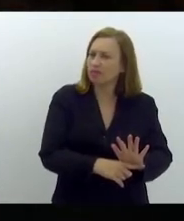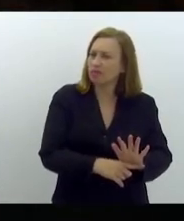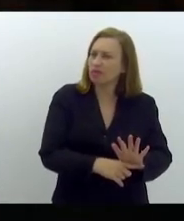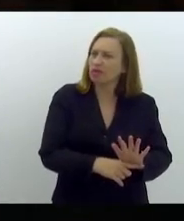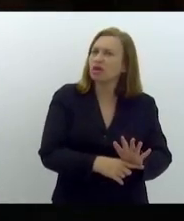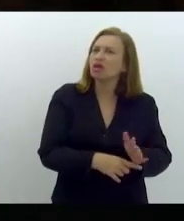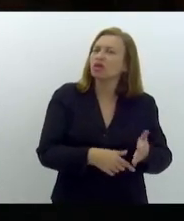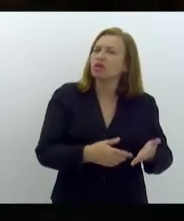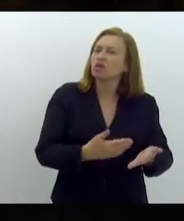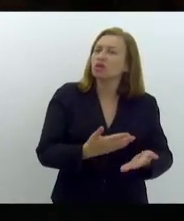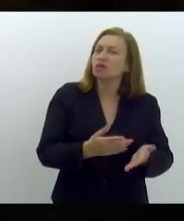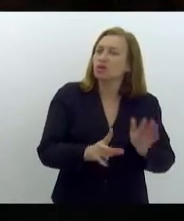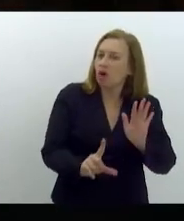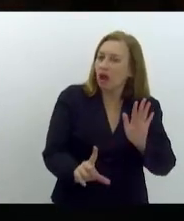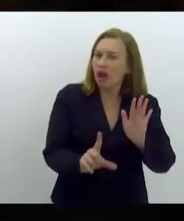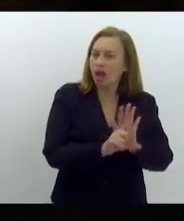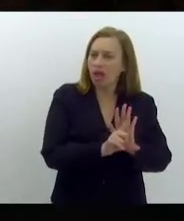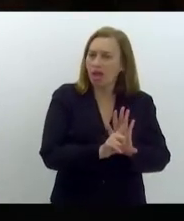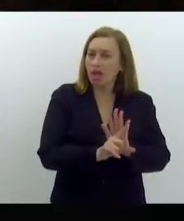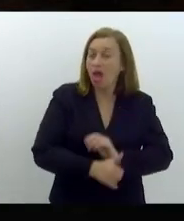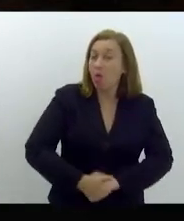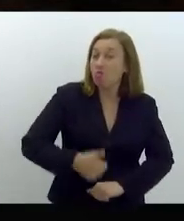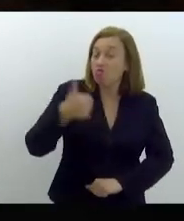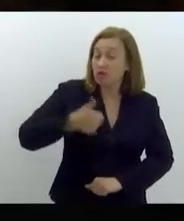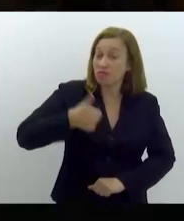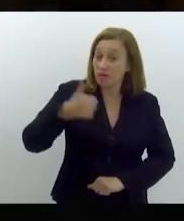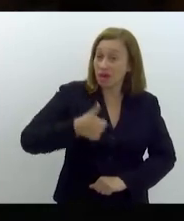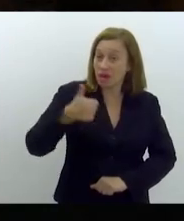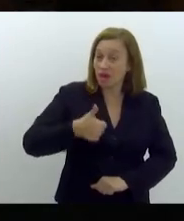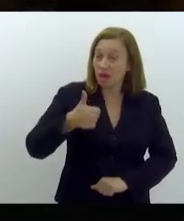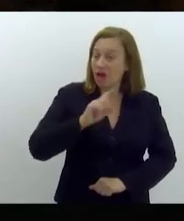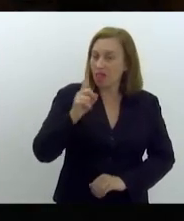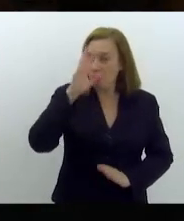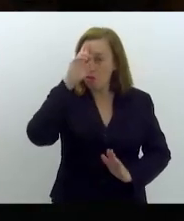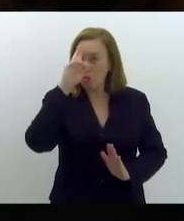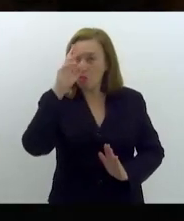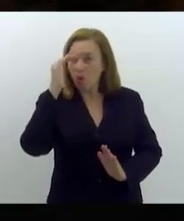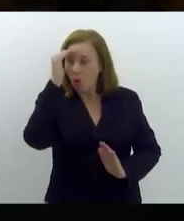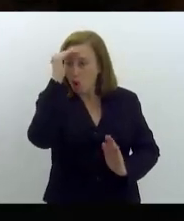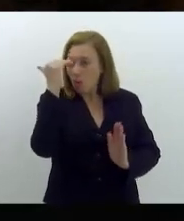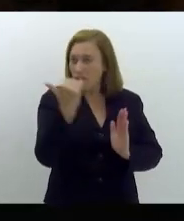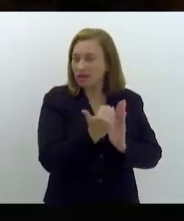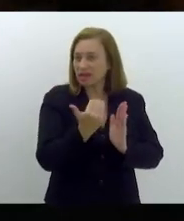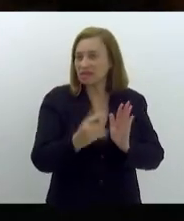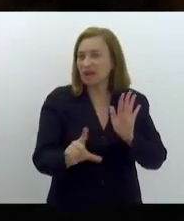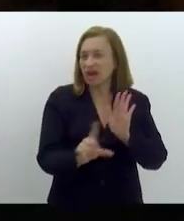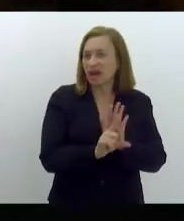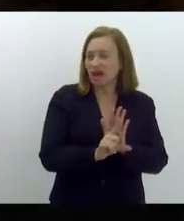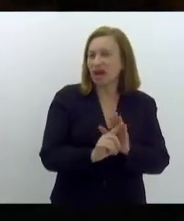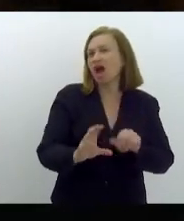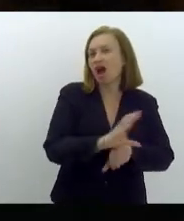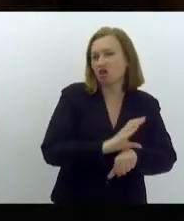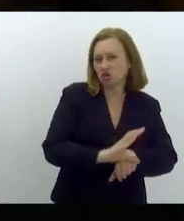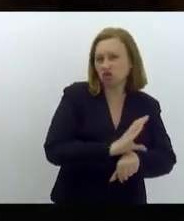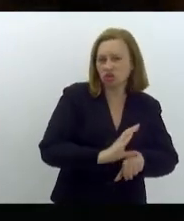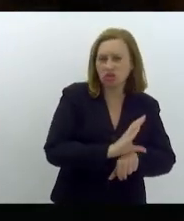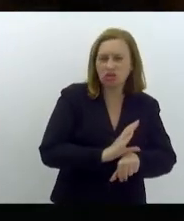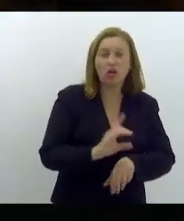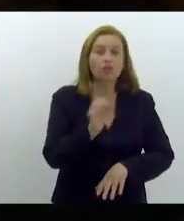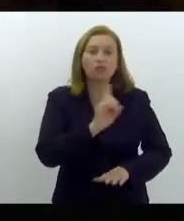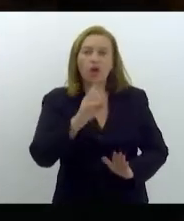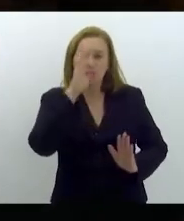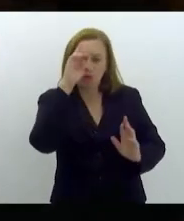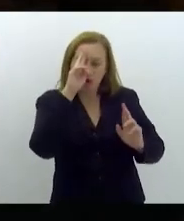das leis é o primeiro a não respeitar as leis e não respeitar a constituição e não